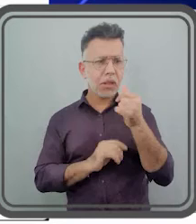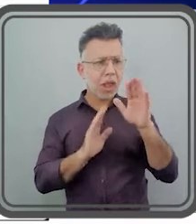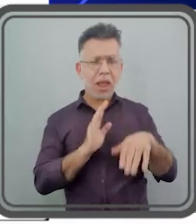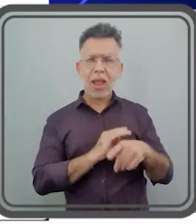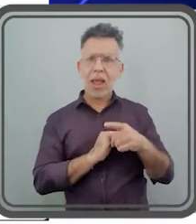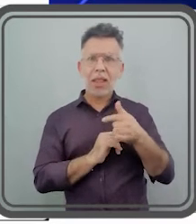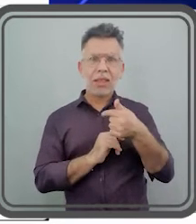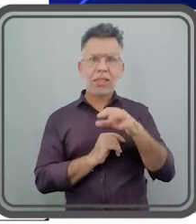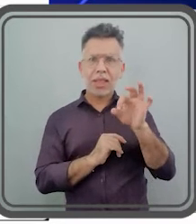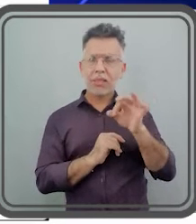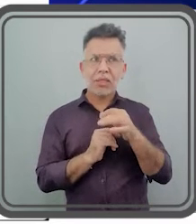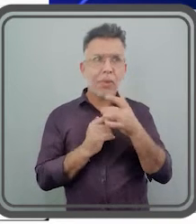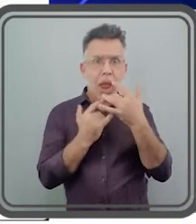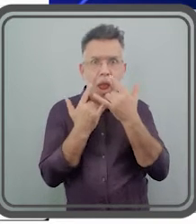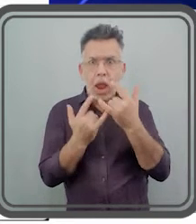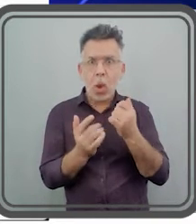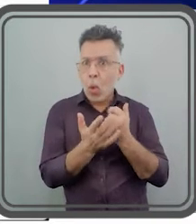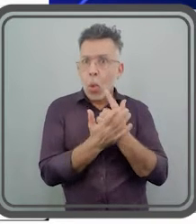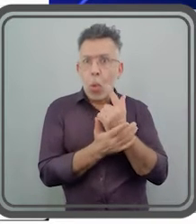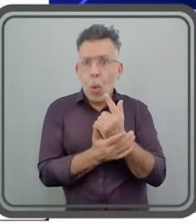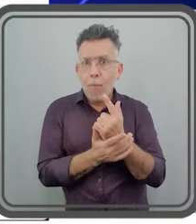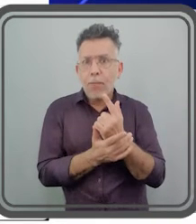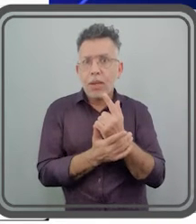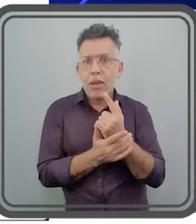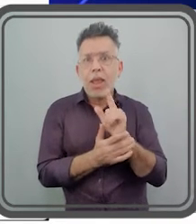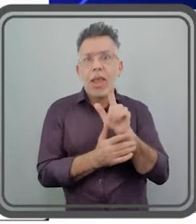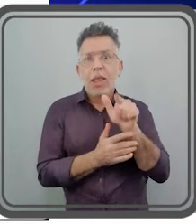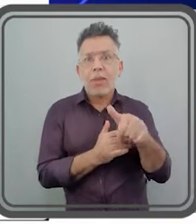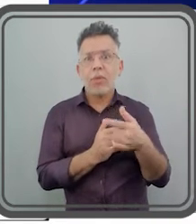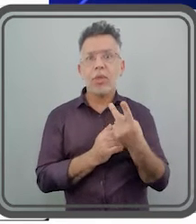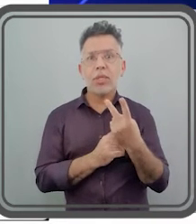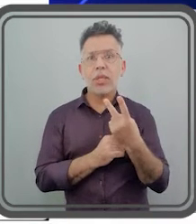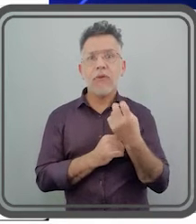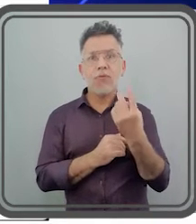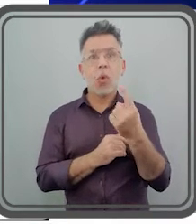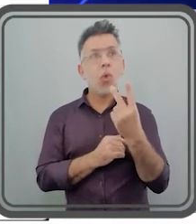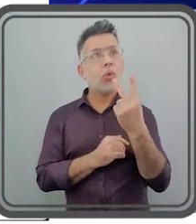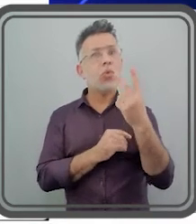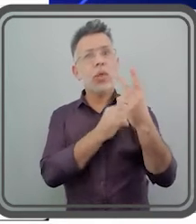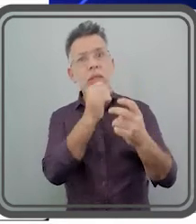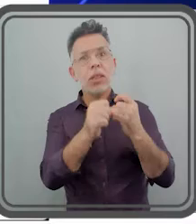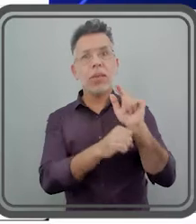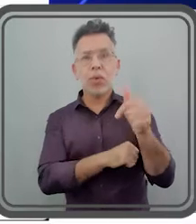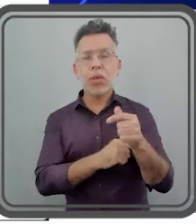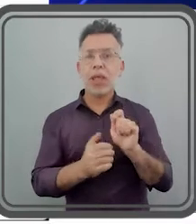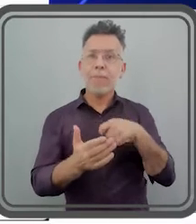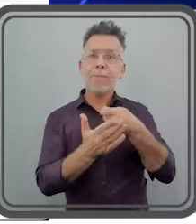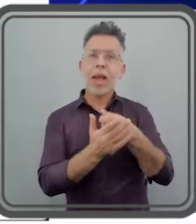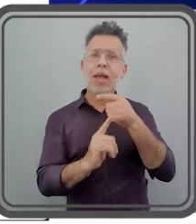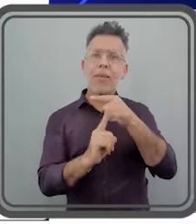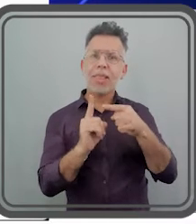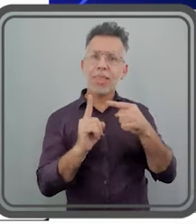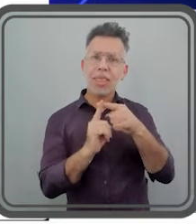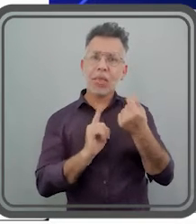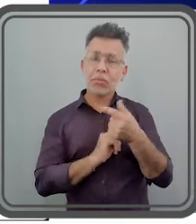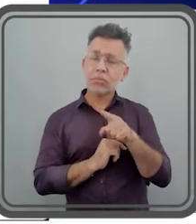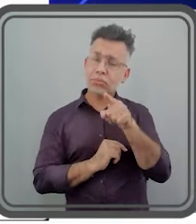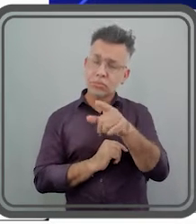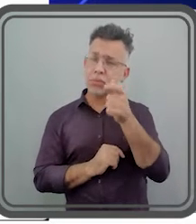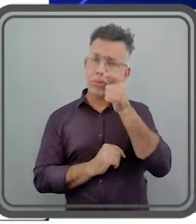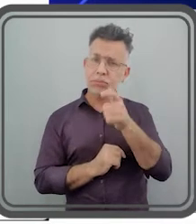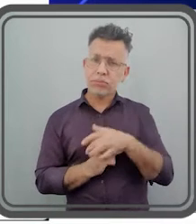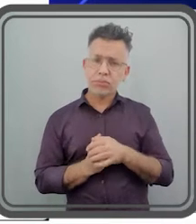que chegavam você tentadoras não é compra e vou aí até dois anos pagam metade do preço e por aí vai é isso é um ponto interessante